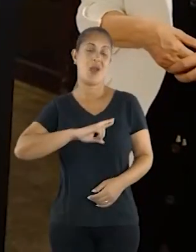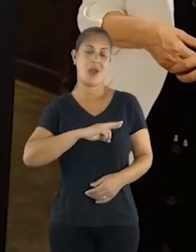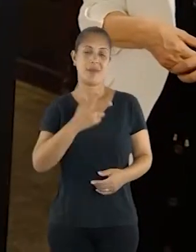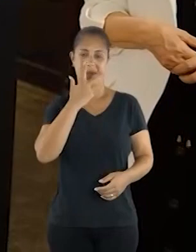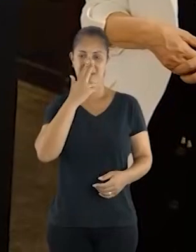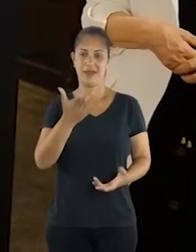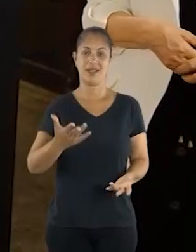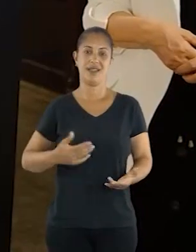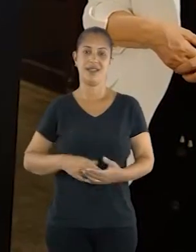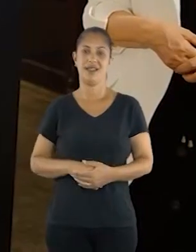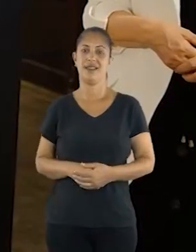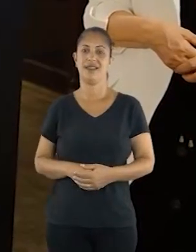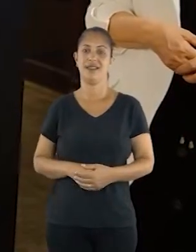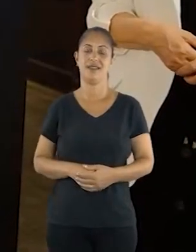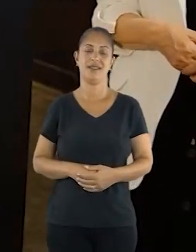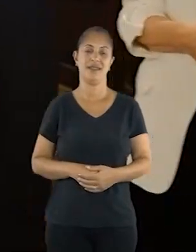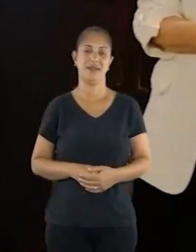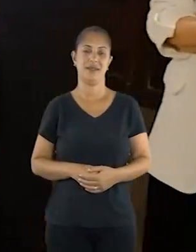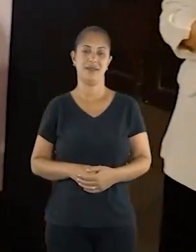Manuel Saavedra Jaúna.